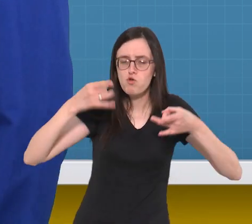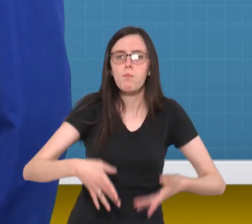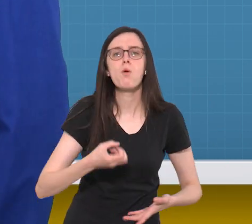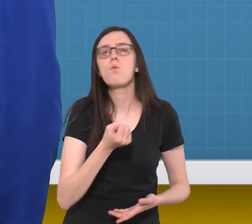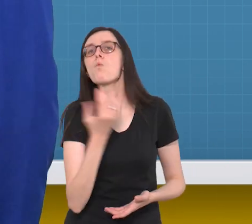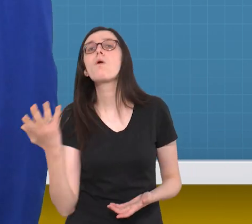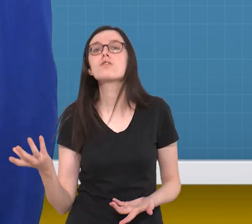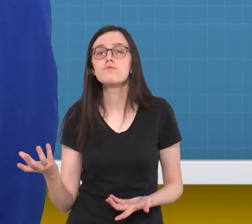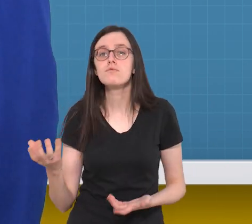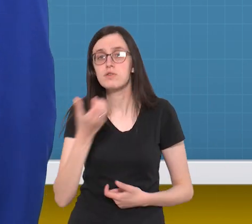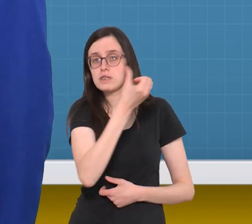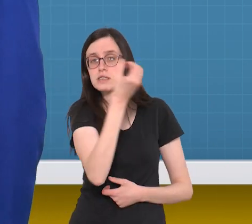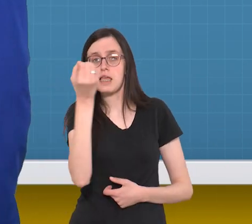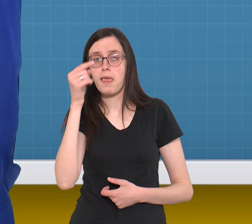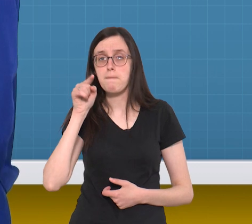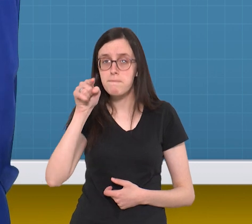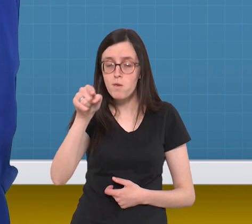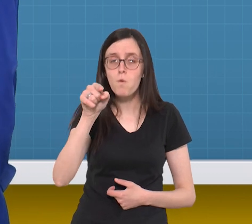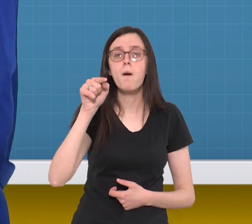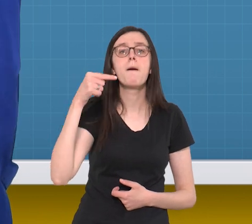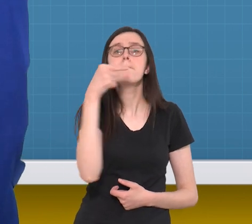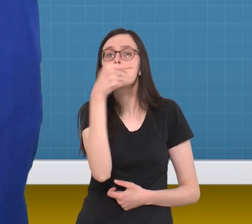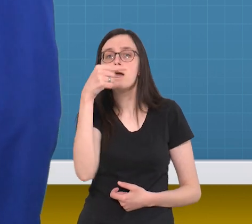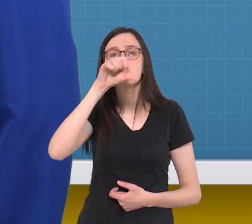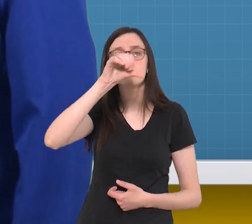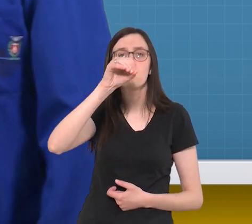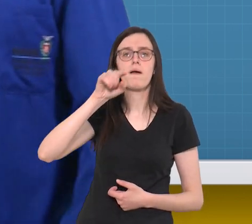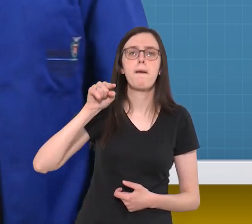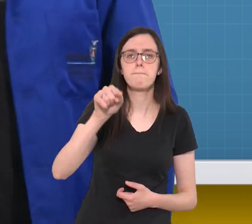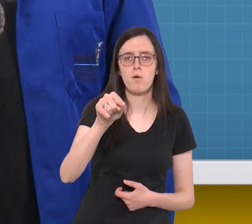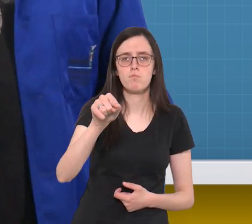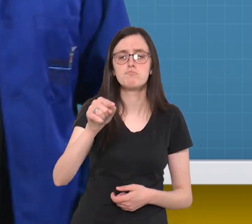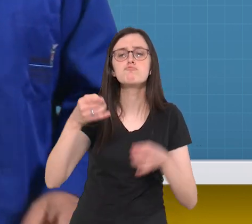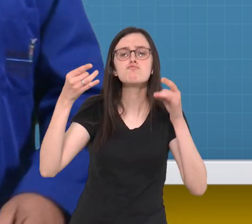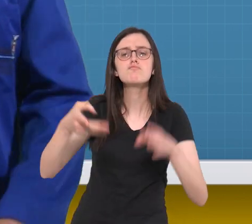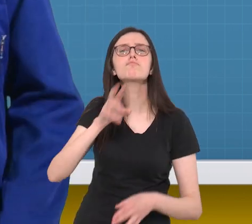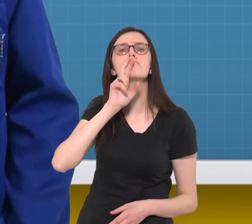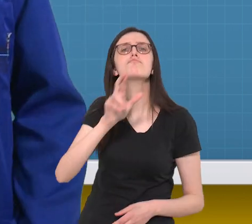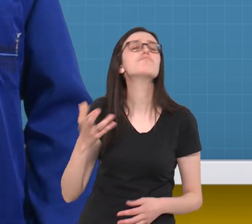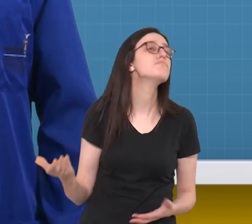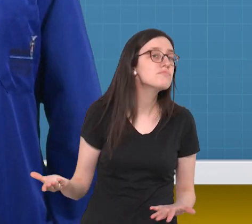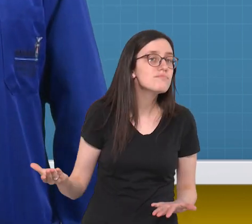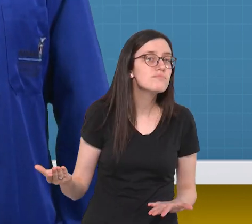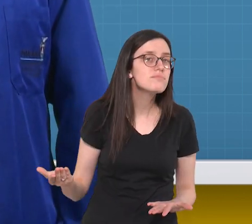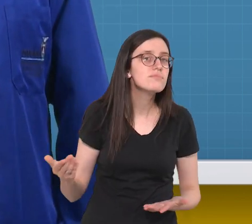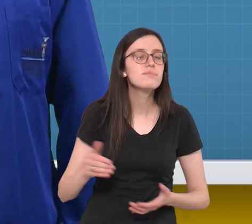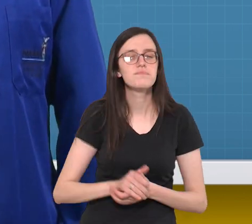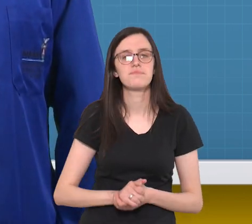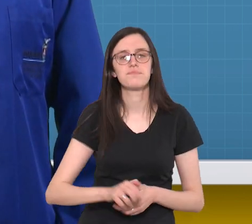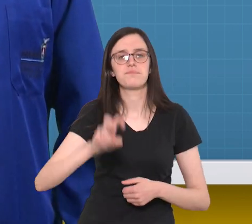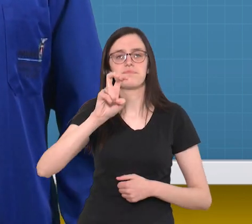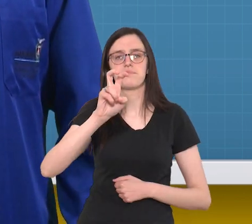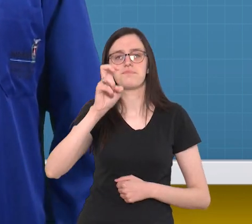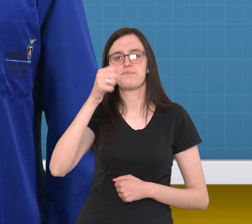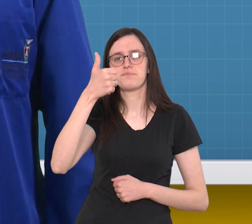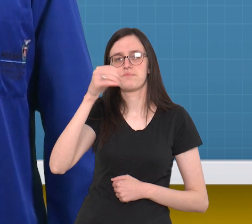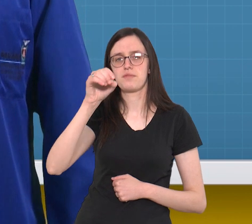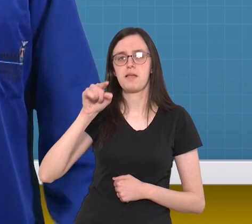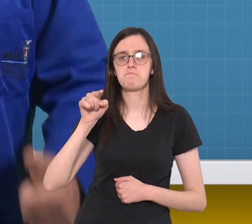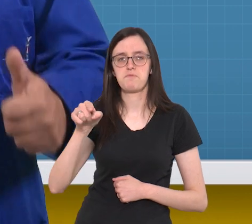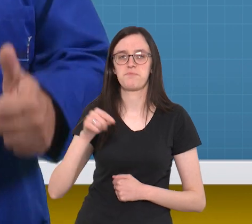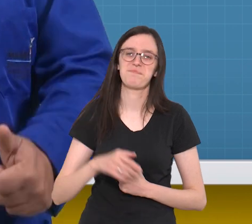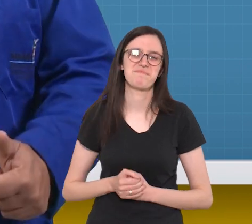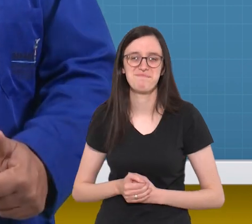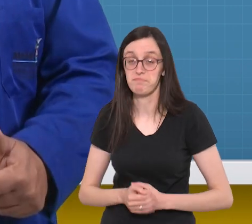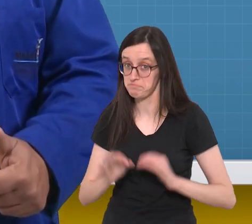Giz, no quadro? 600 mil menos 90 mil. Quanto é 600 mil menos 90 mil? 510